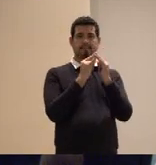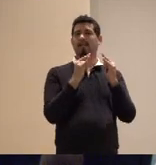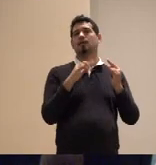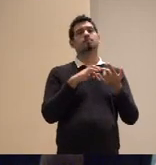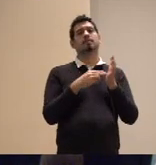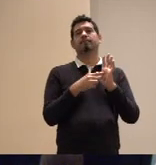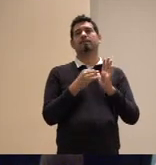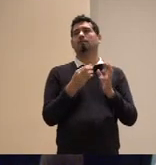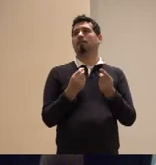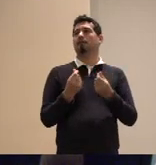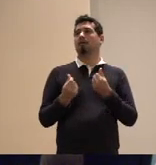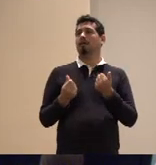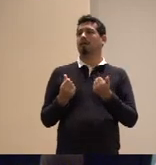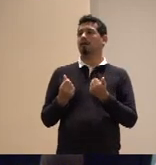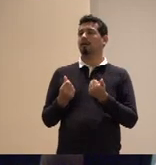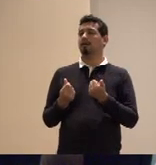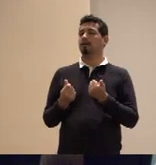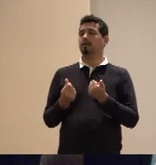é